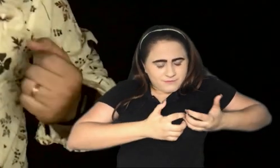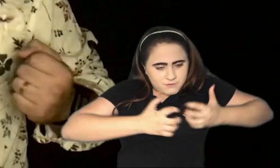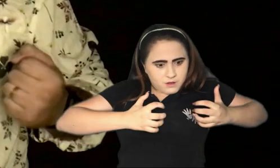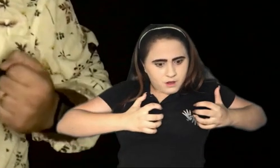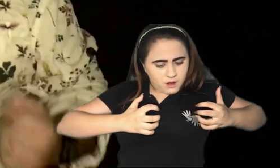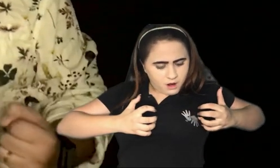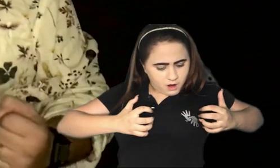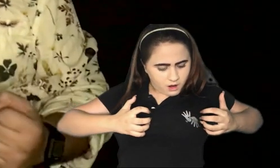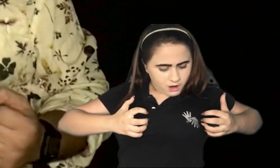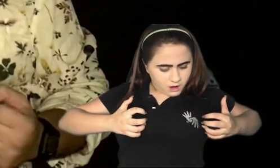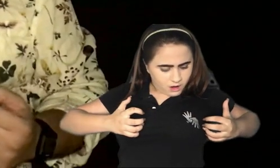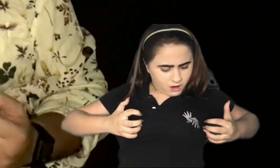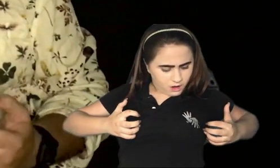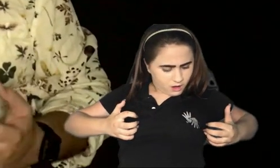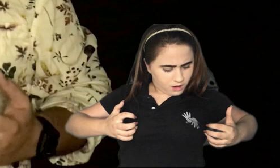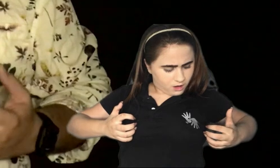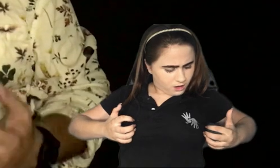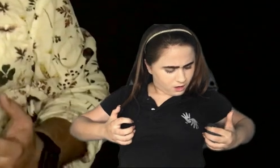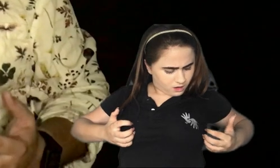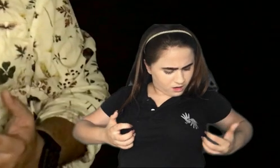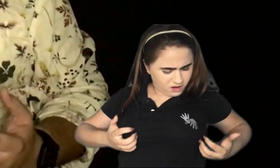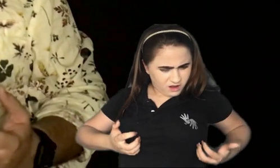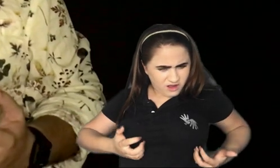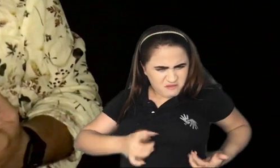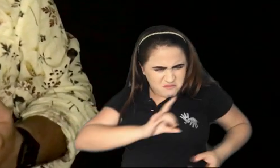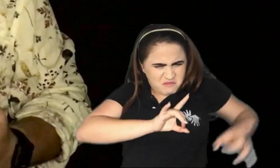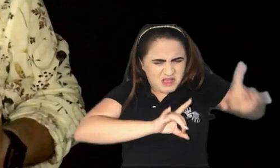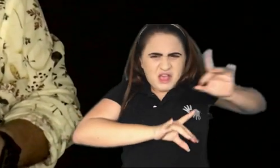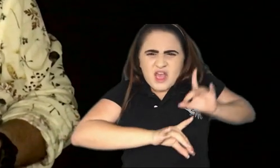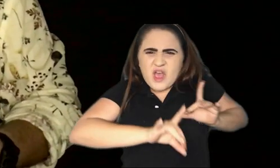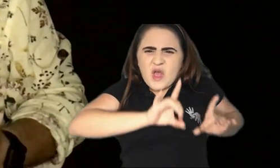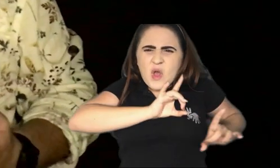e faz meu coração arder de novo,